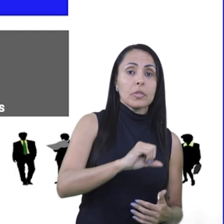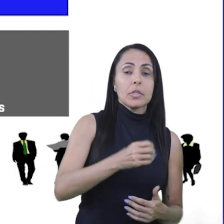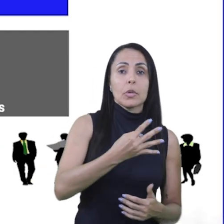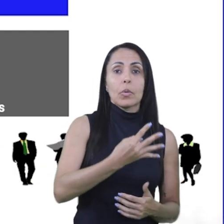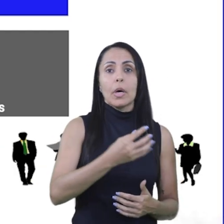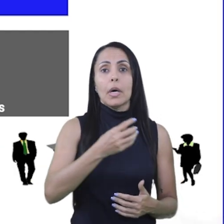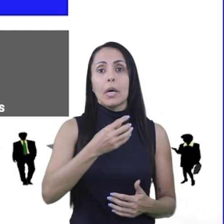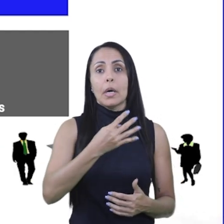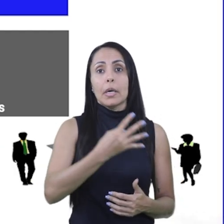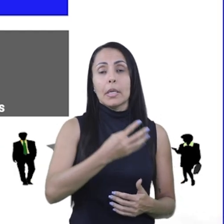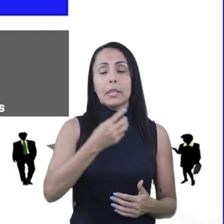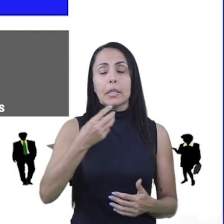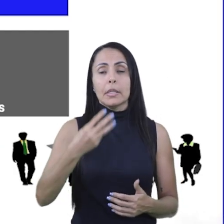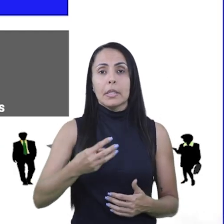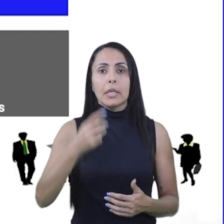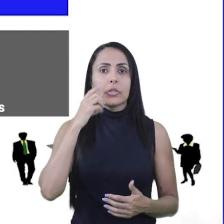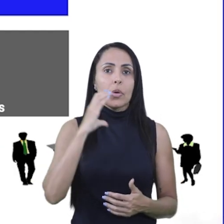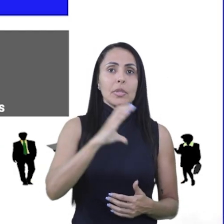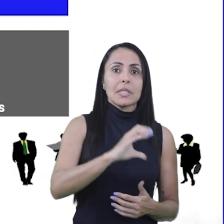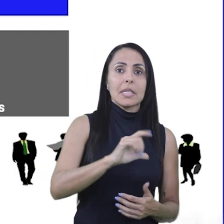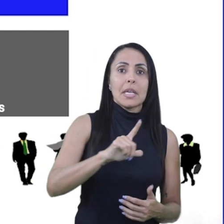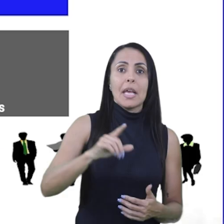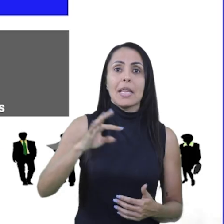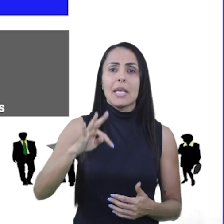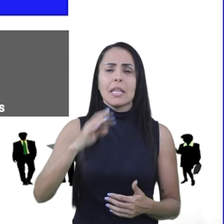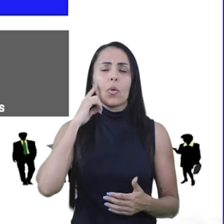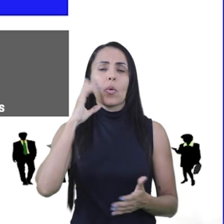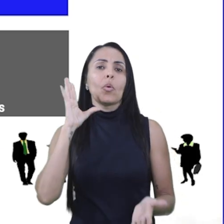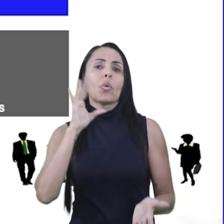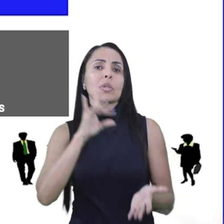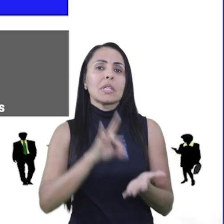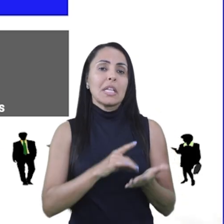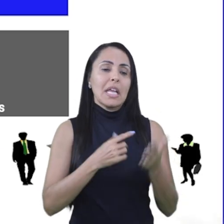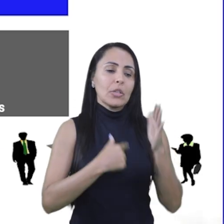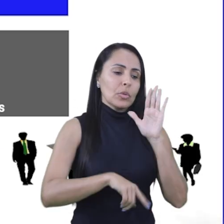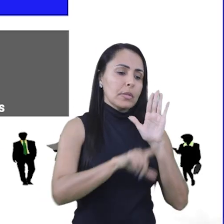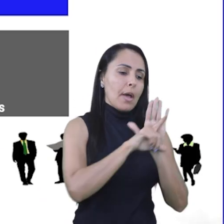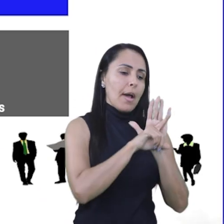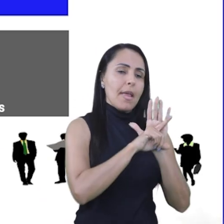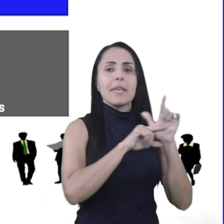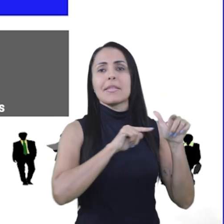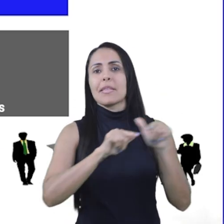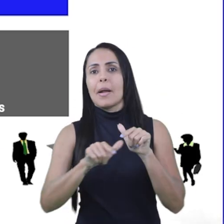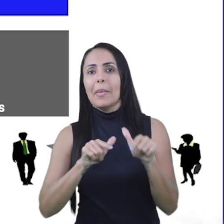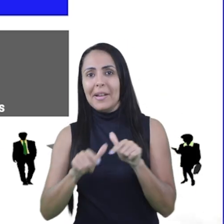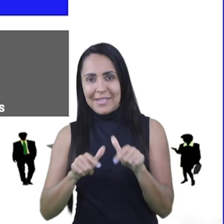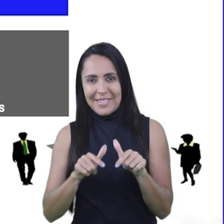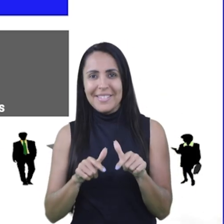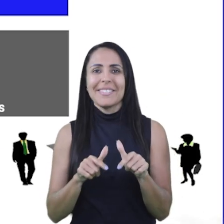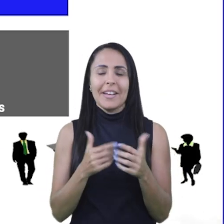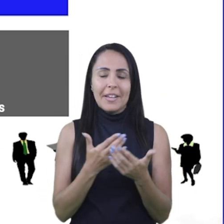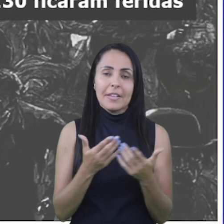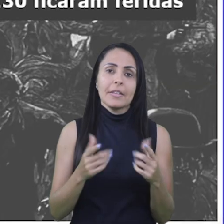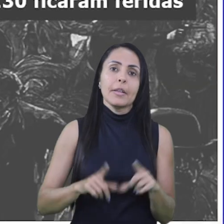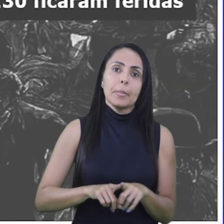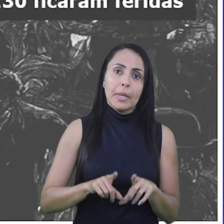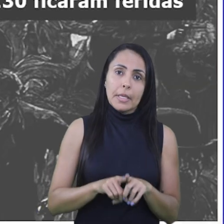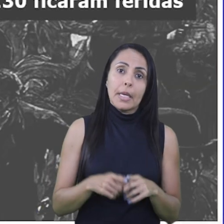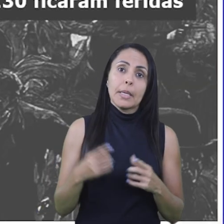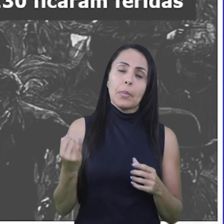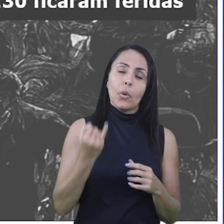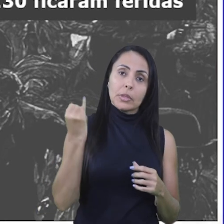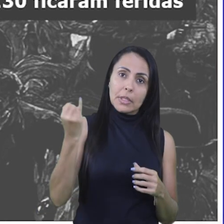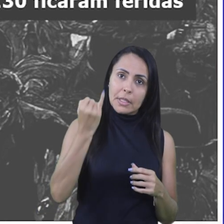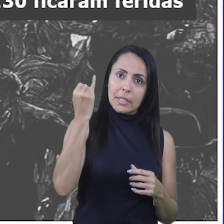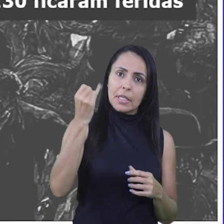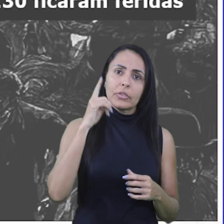1943 a criação da CLT, que é um consolidado das nossas leis voltadas para o trabalho, que é muito importante. A